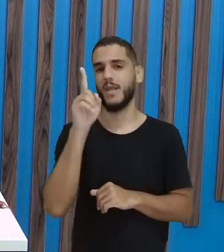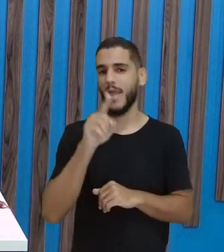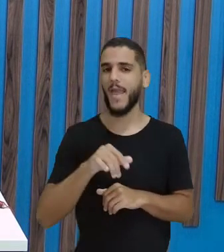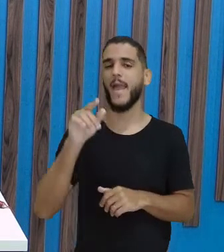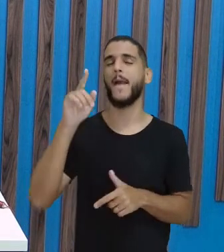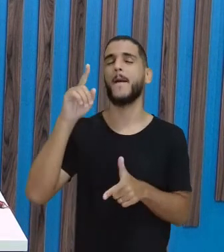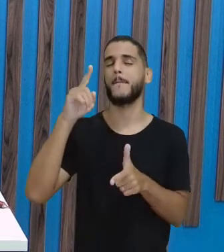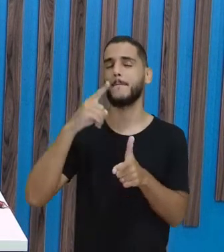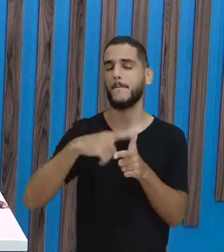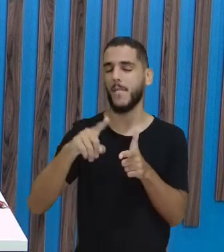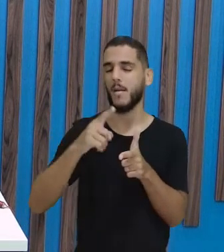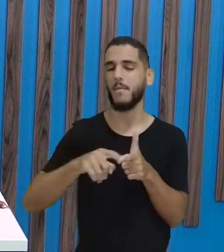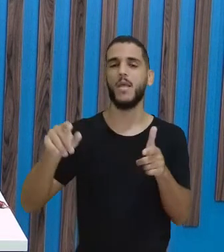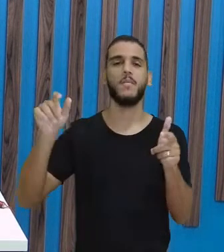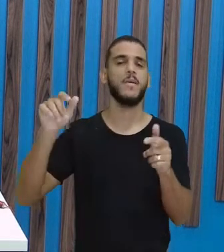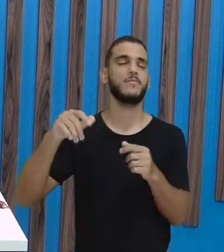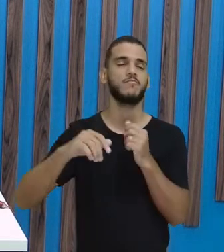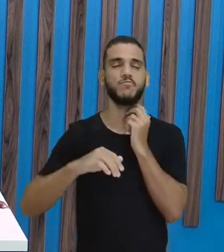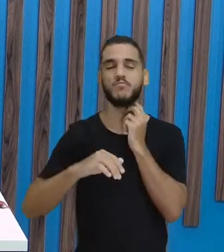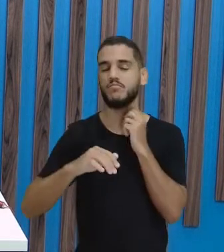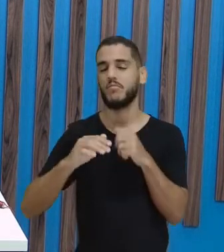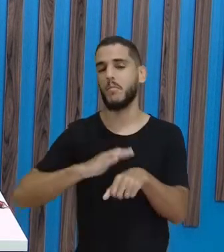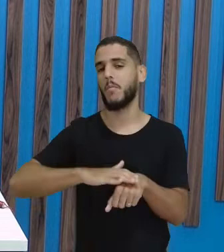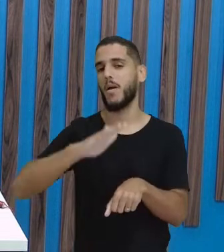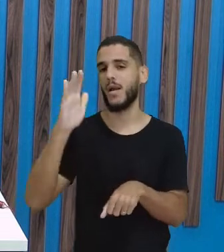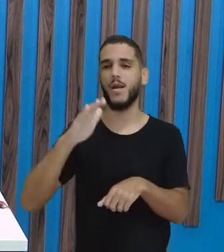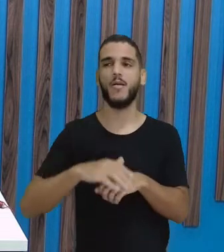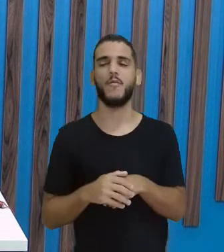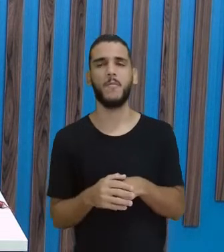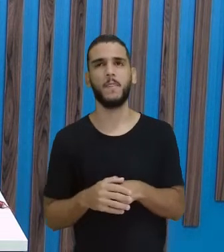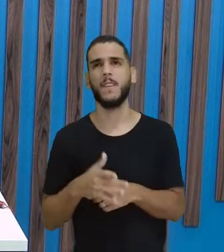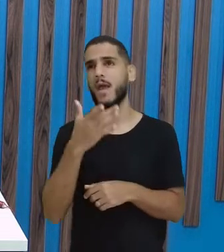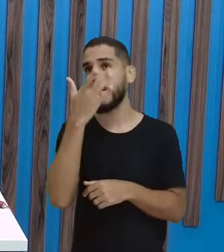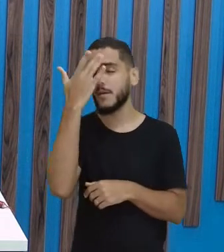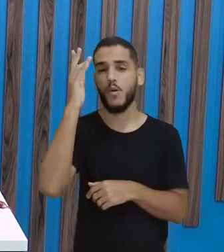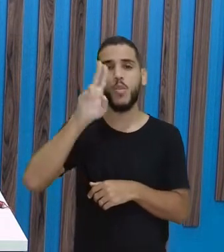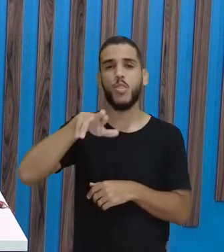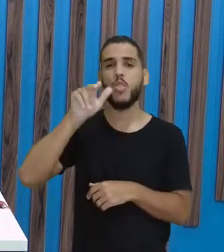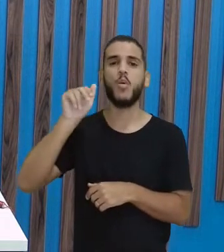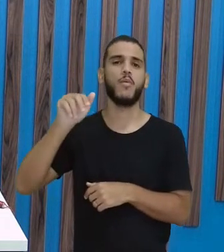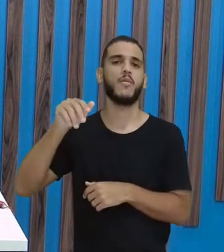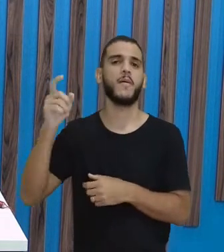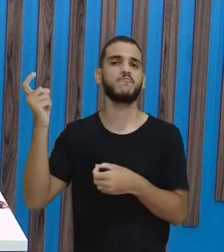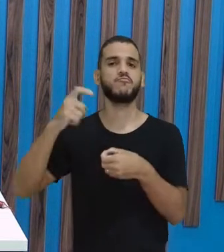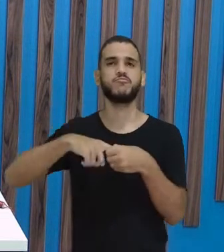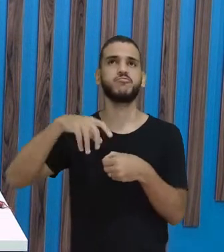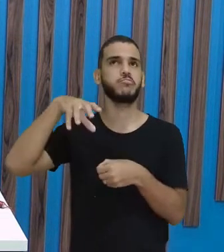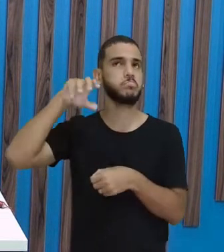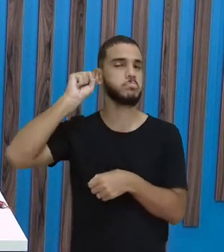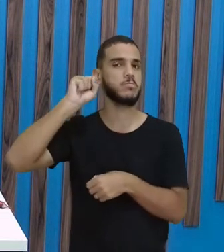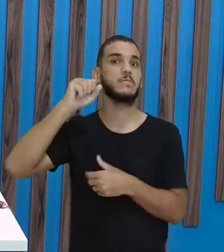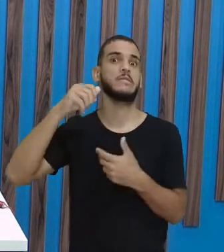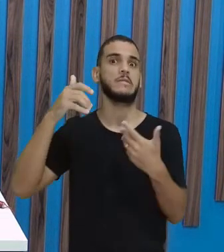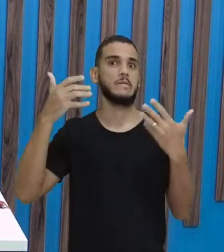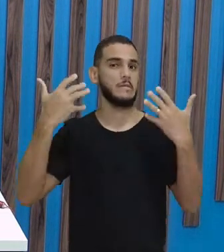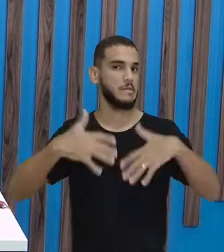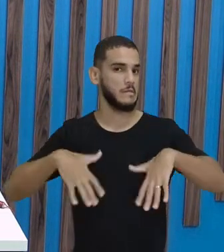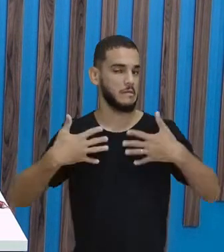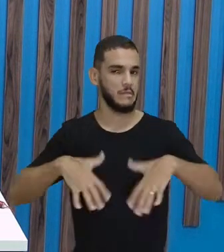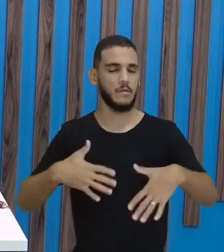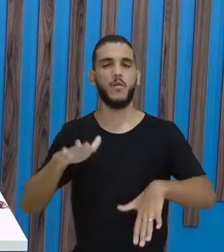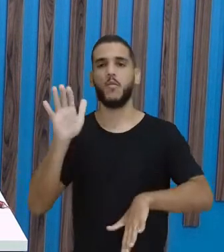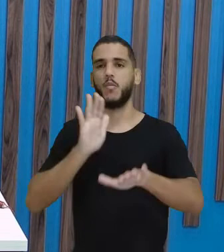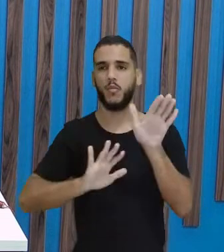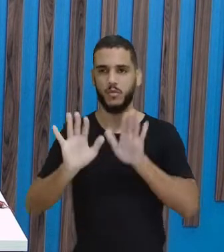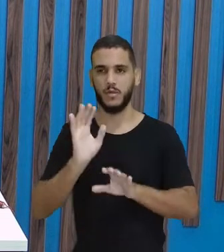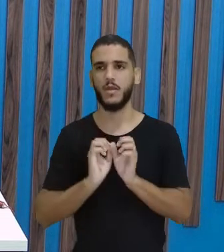ser irreversíveis. Quer dizer, você pode nunca mais voltar a ouvir. Então, tem cuidado com isso aí,